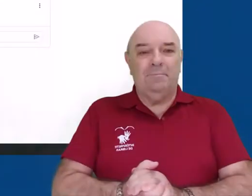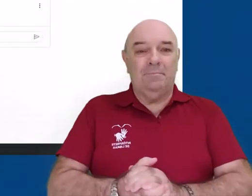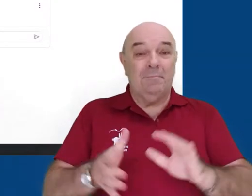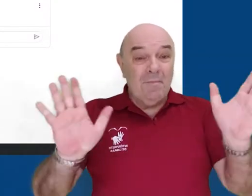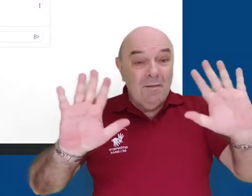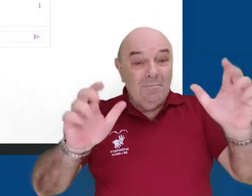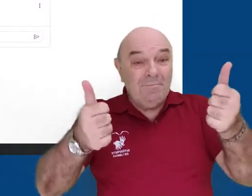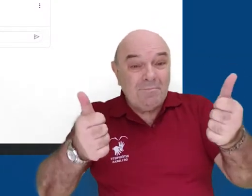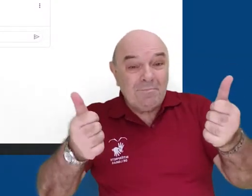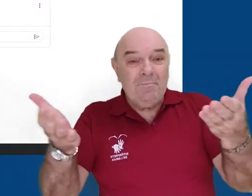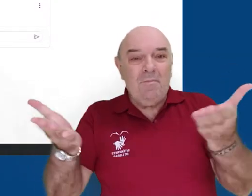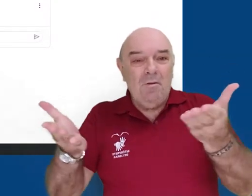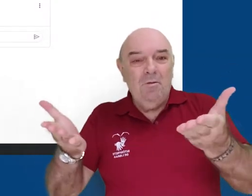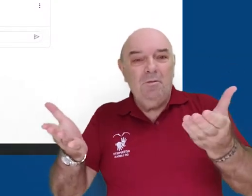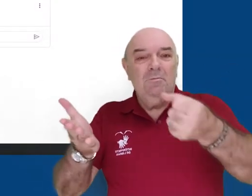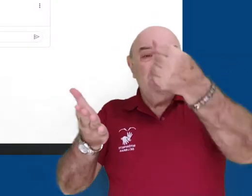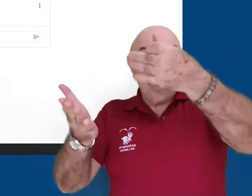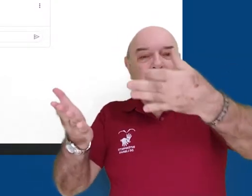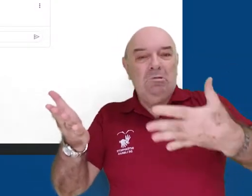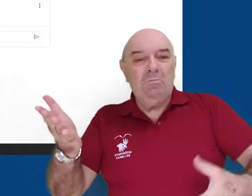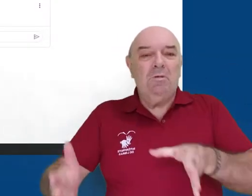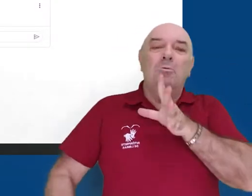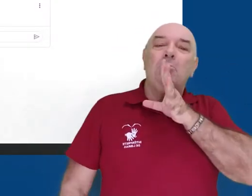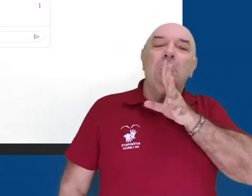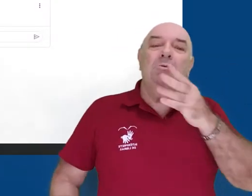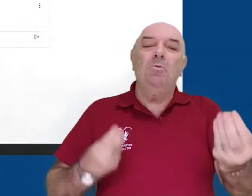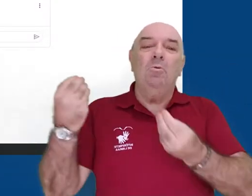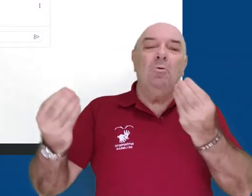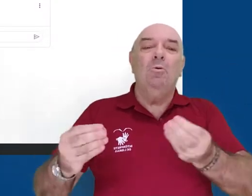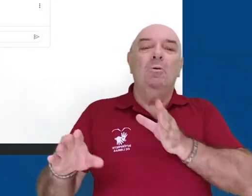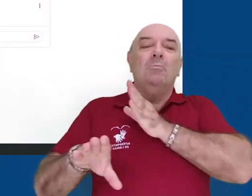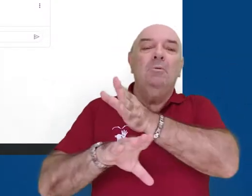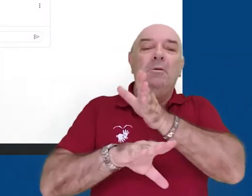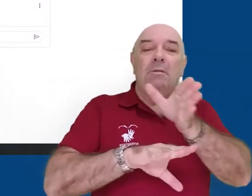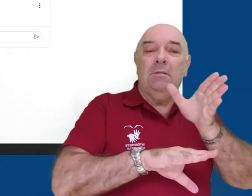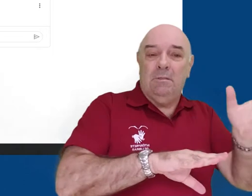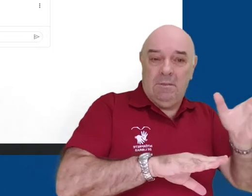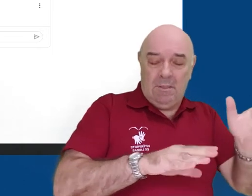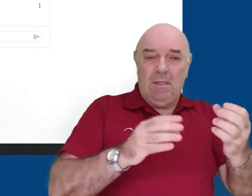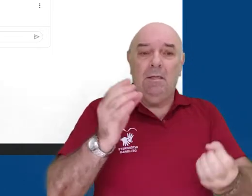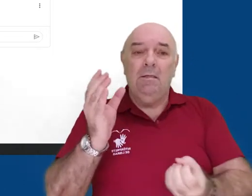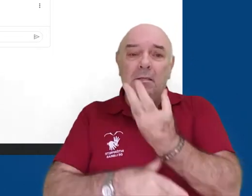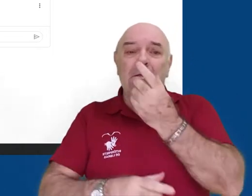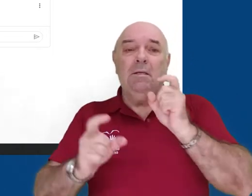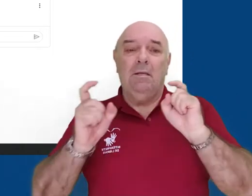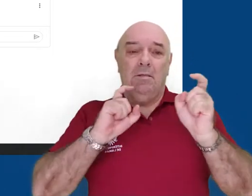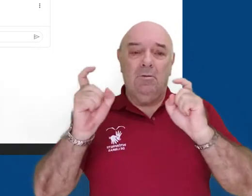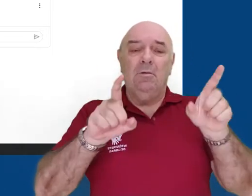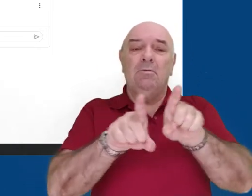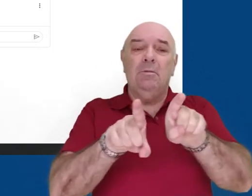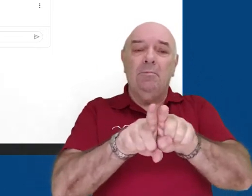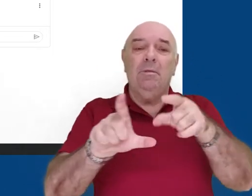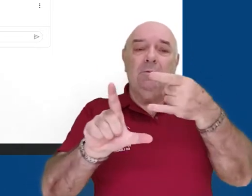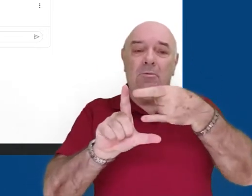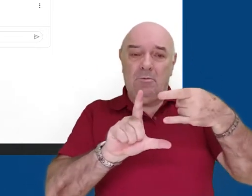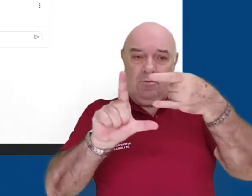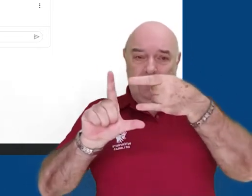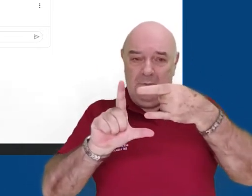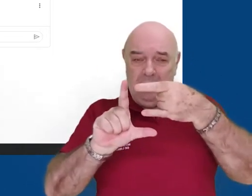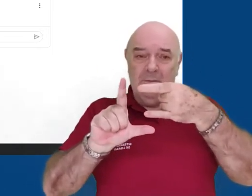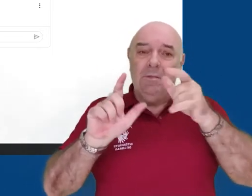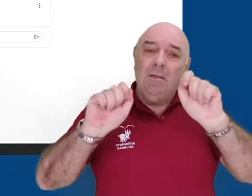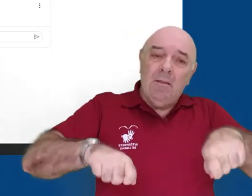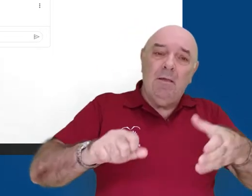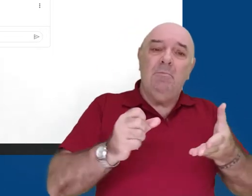Olá, hoje vamos conhecer formas de entrar e criar reuniões no Google Meet, que podem ser